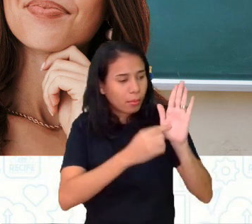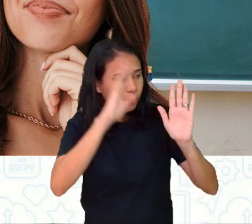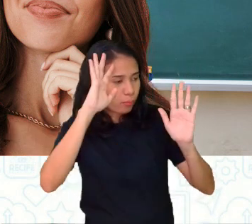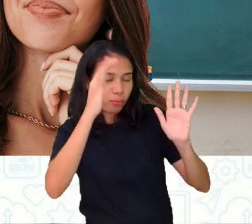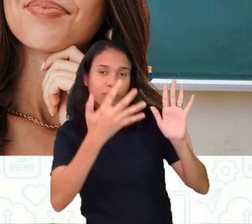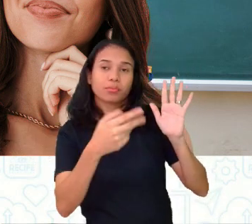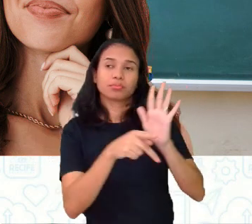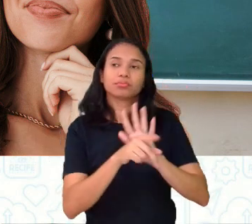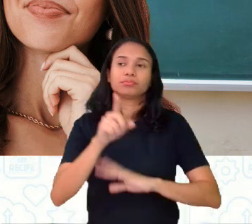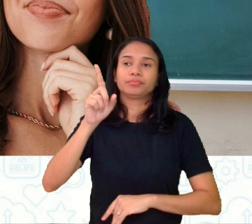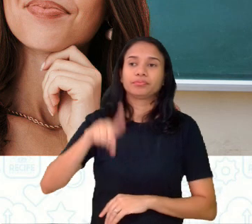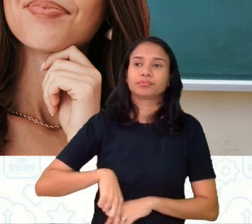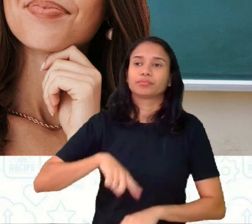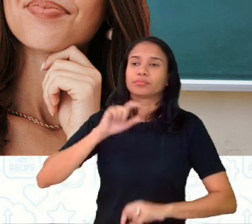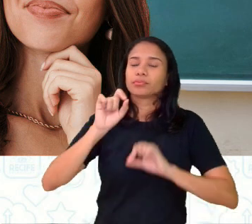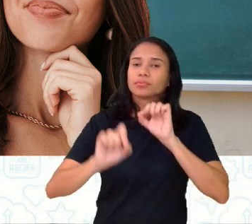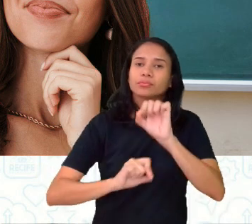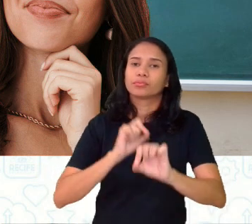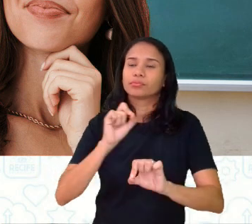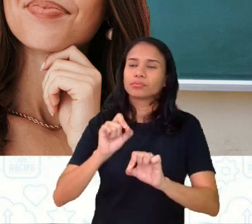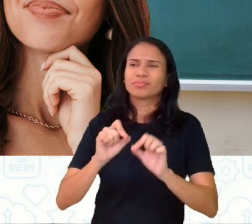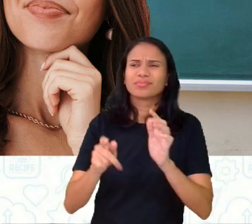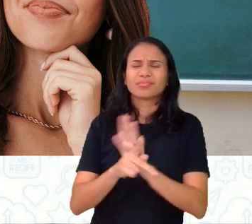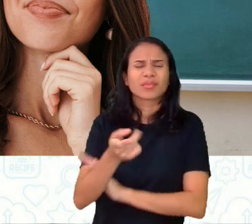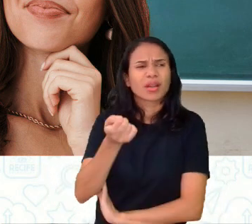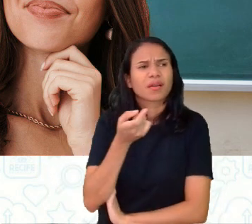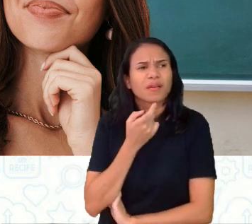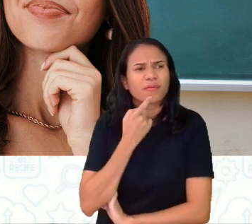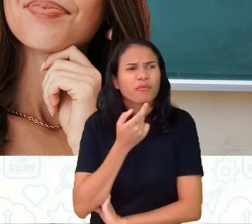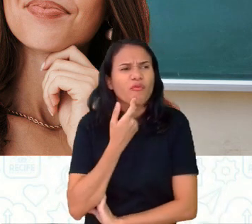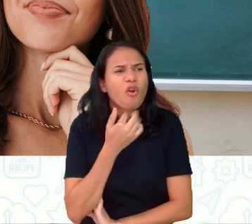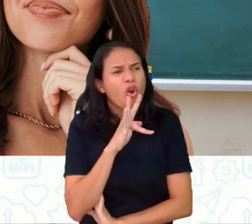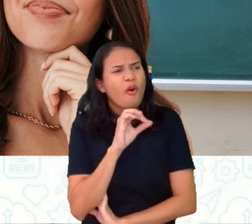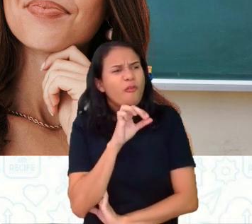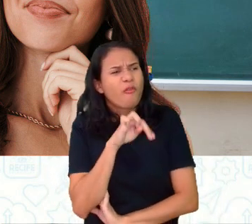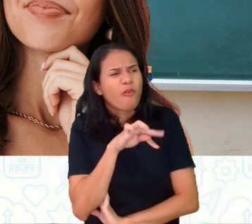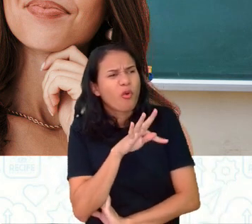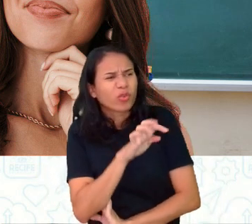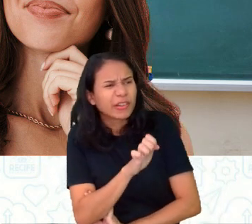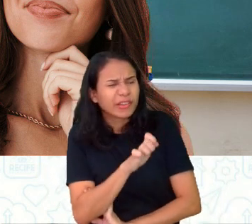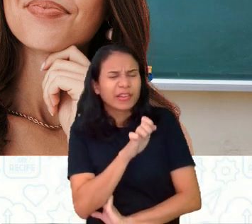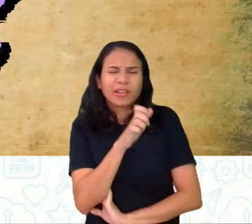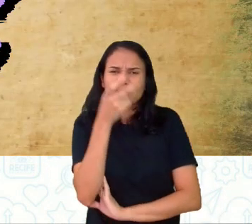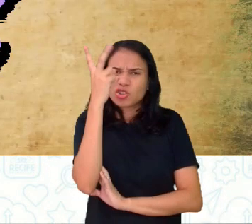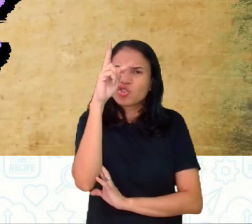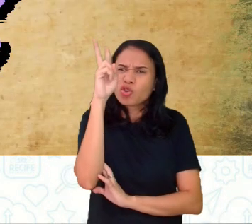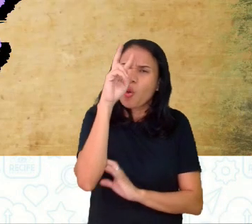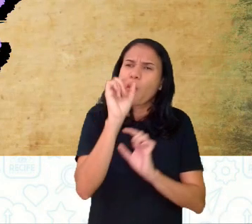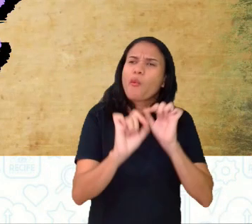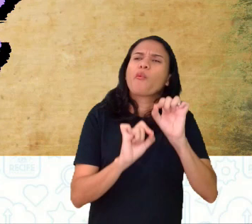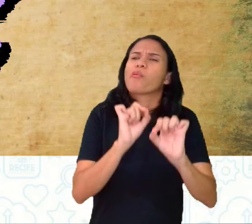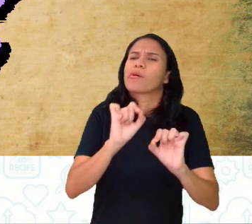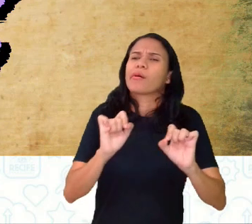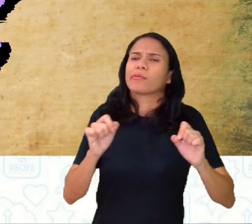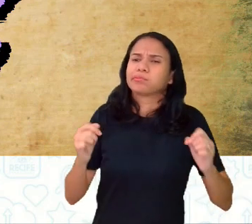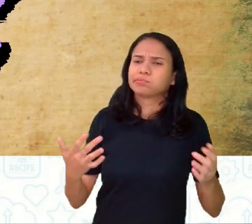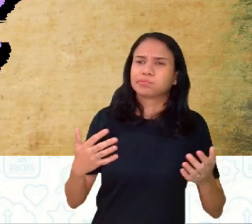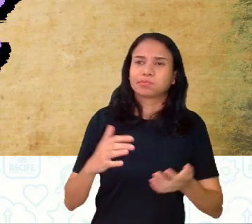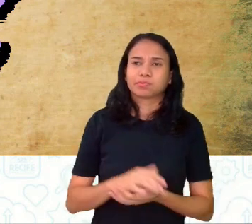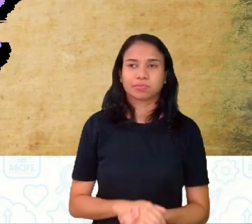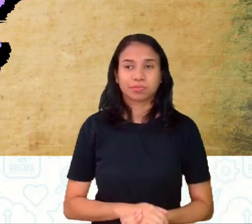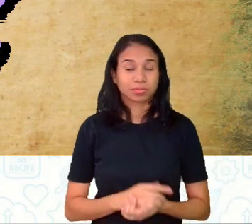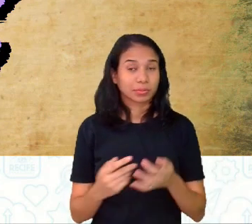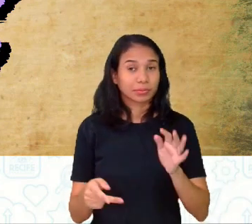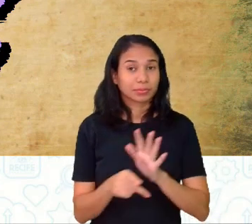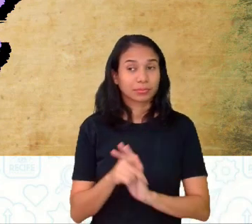conclusão. E aí o questionamento da garota, né? E as fontes históricas? Que fontes históricas são essas? Vamos entender.